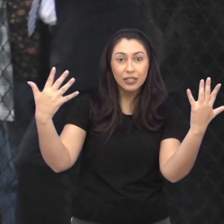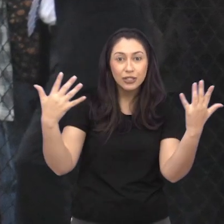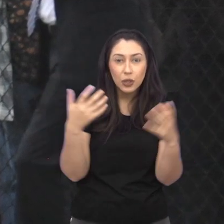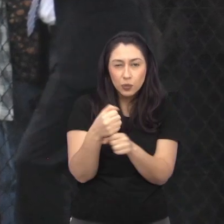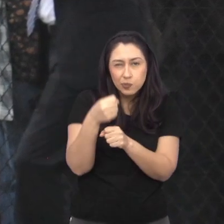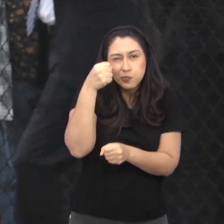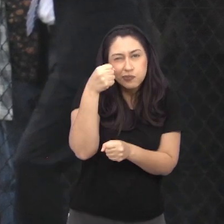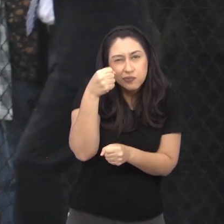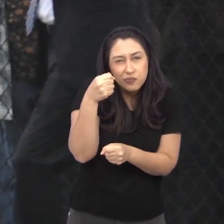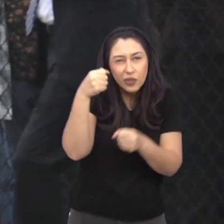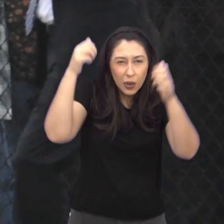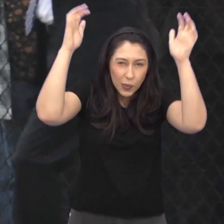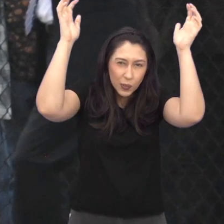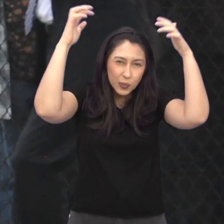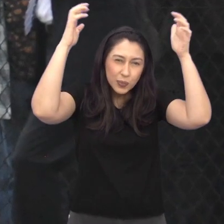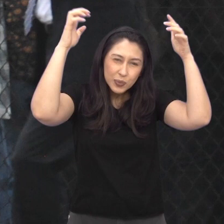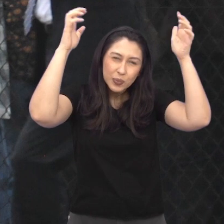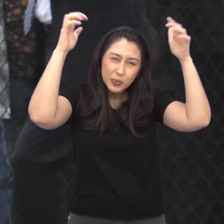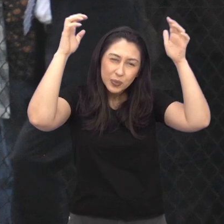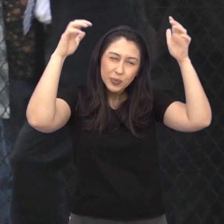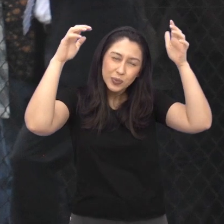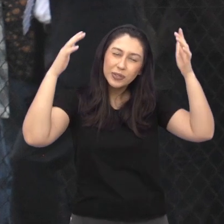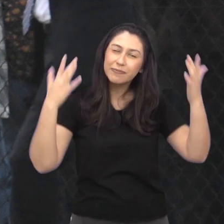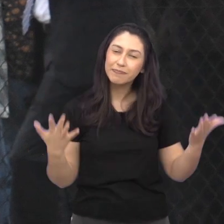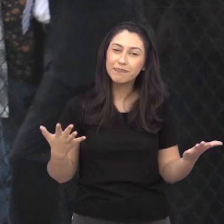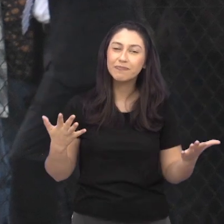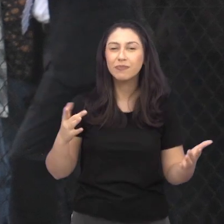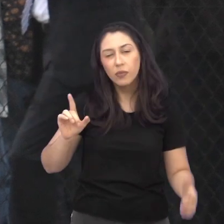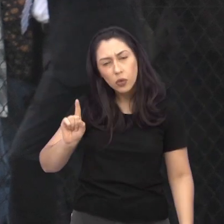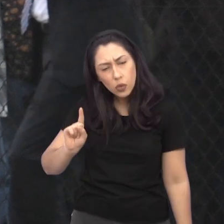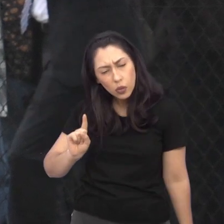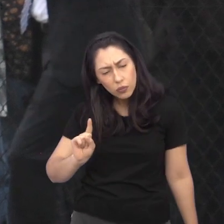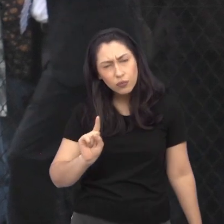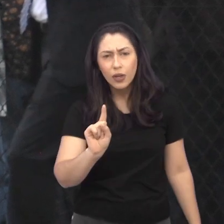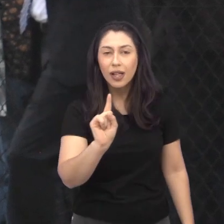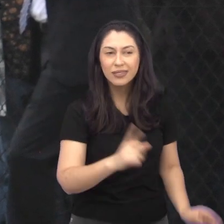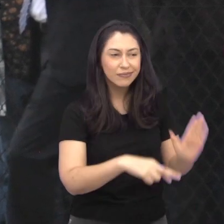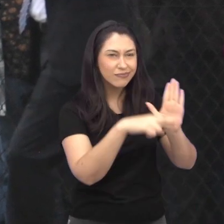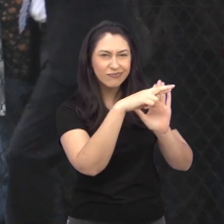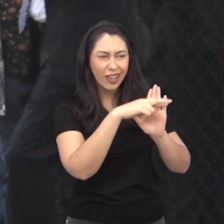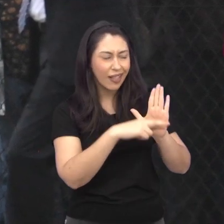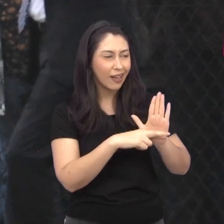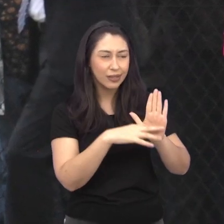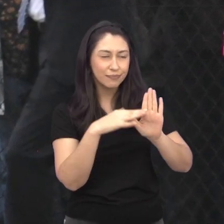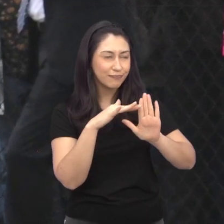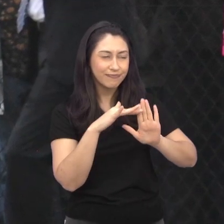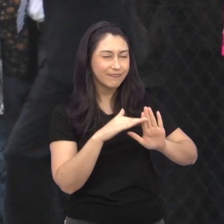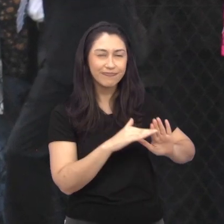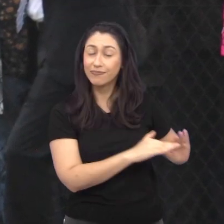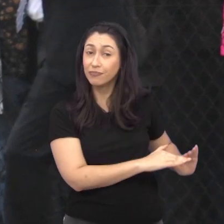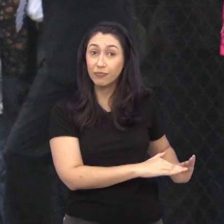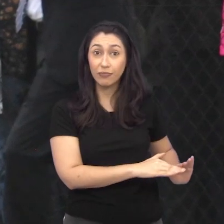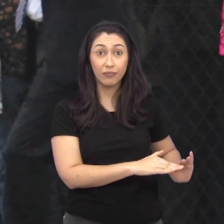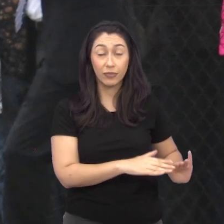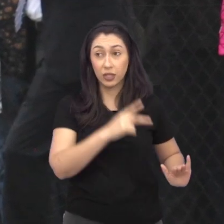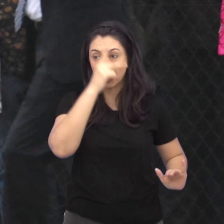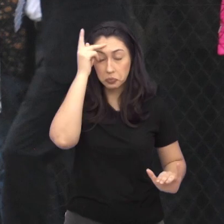debaixo de sombrinha, de guarda-chuva, lá na chuva. Ele foi até lá, quebrou o protocolo, não estava sendo